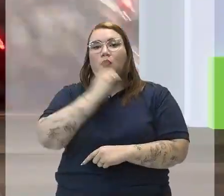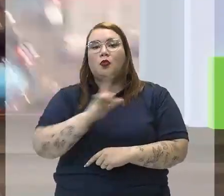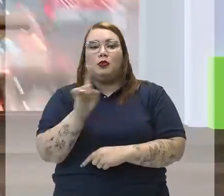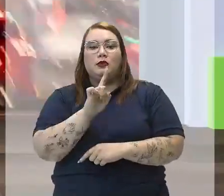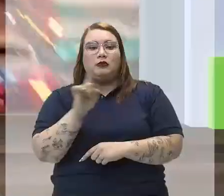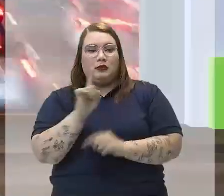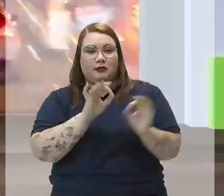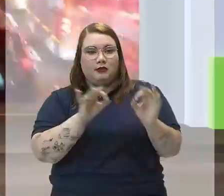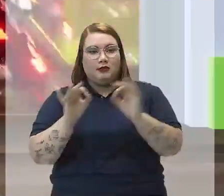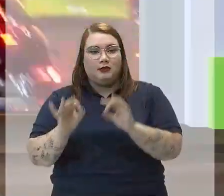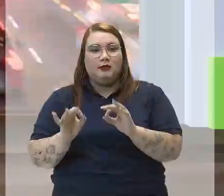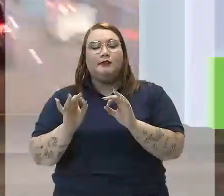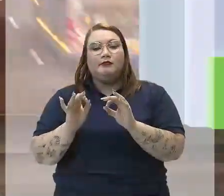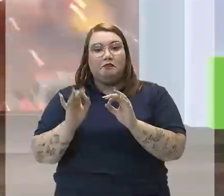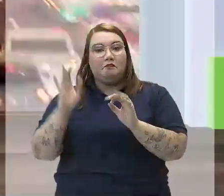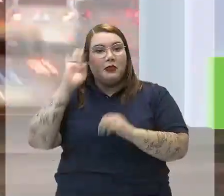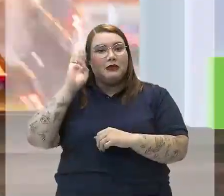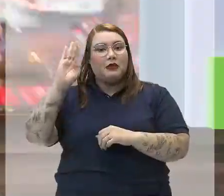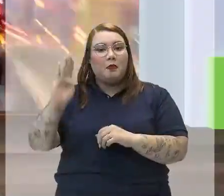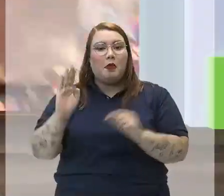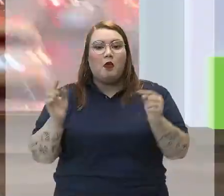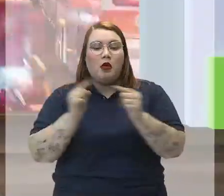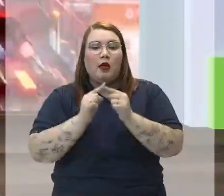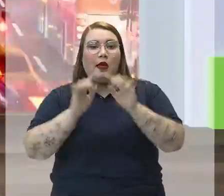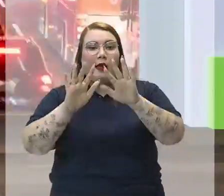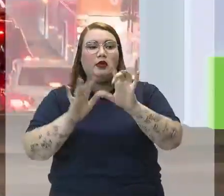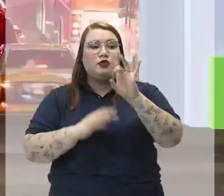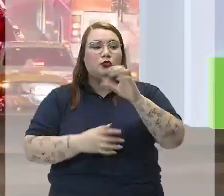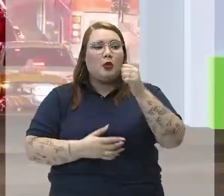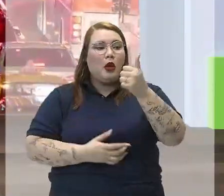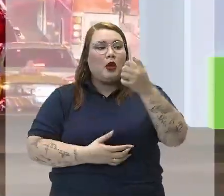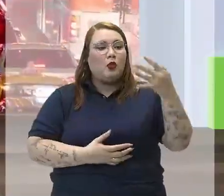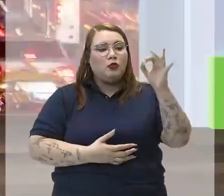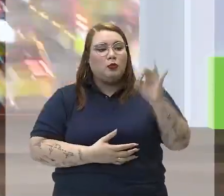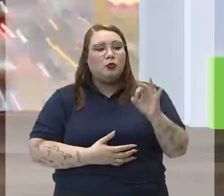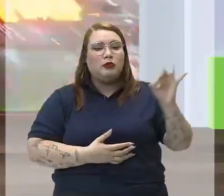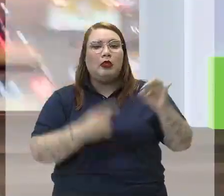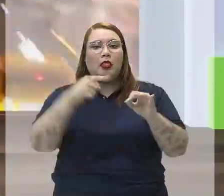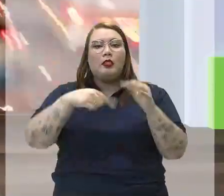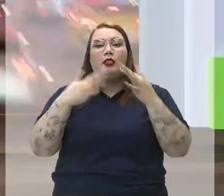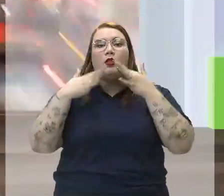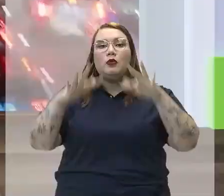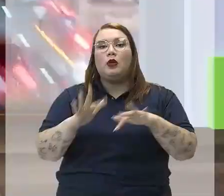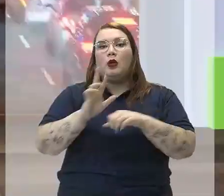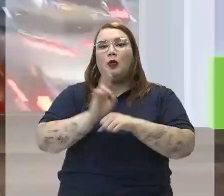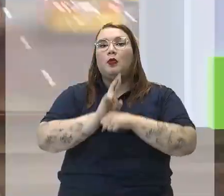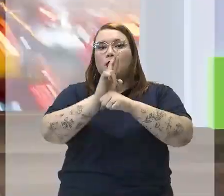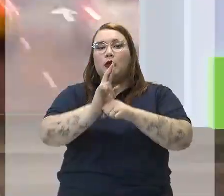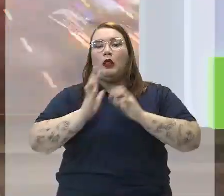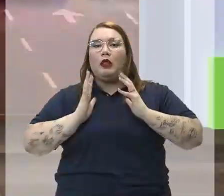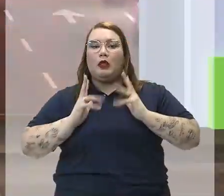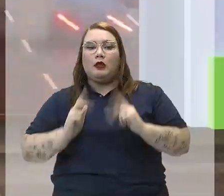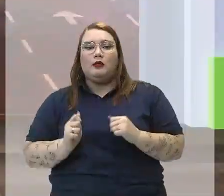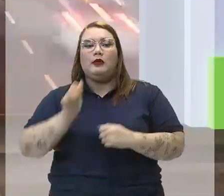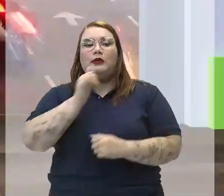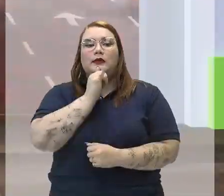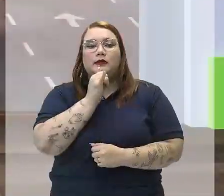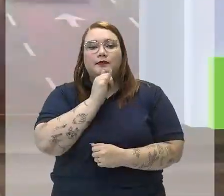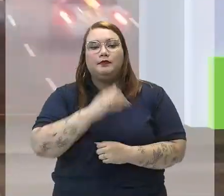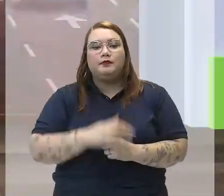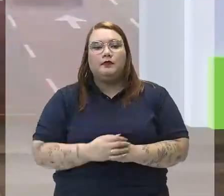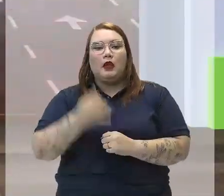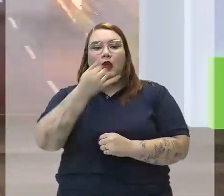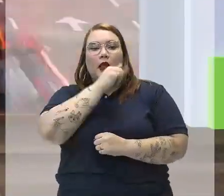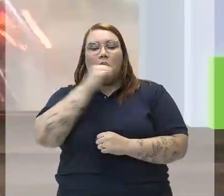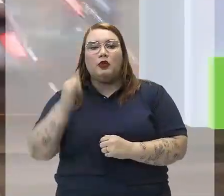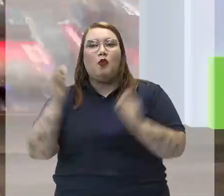fósseis, majoritariamente, e apenas 14% de fontes renováveis, que são aquelas fontes mais limpas, tipo a energia oriunda